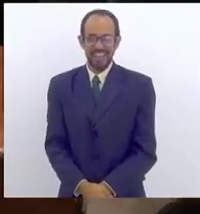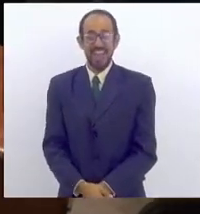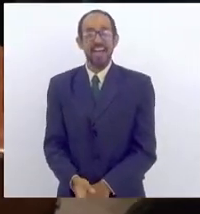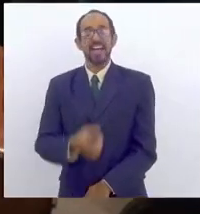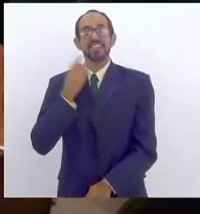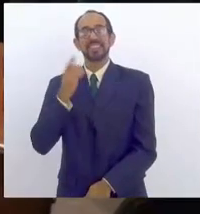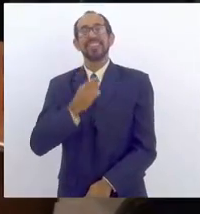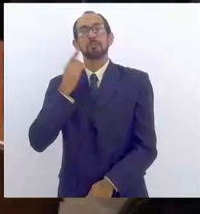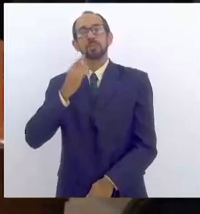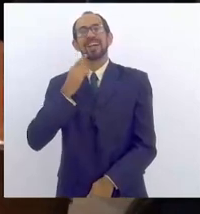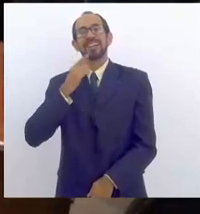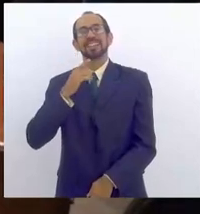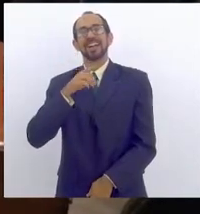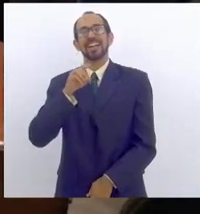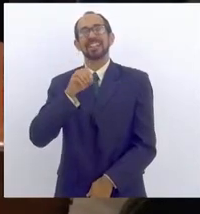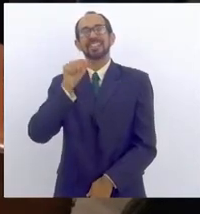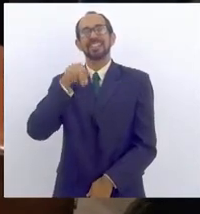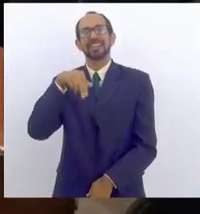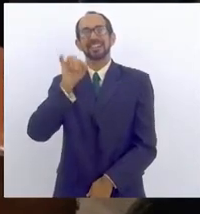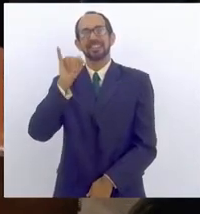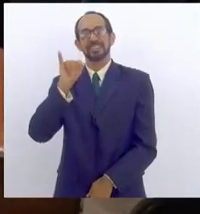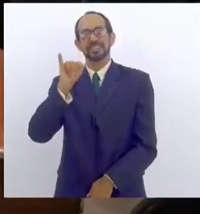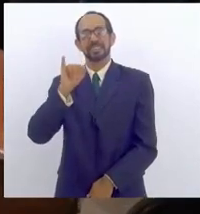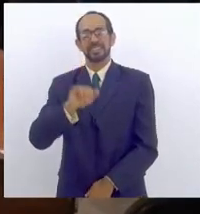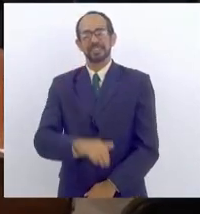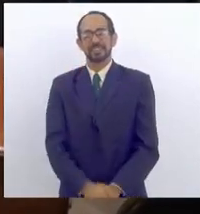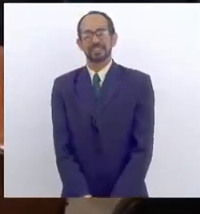Deputada Dani Balbi.